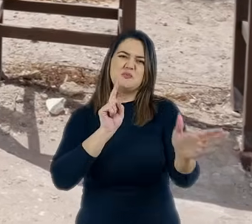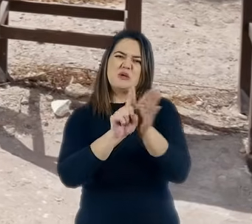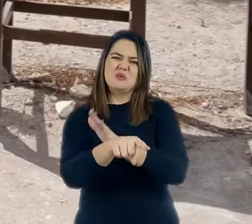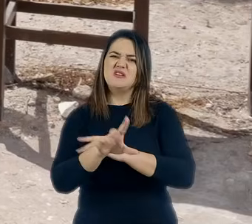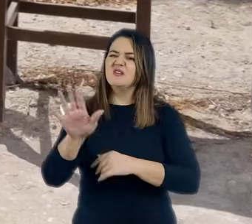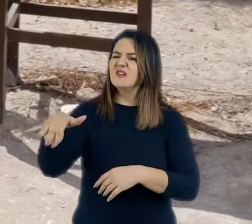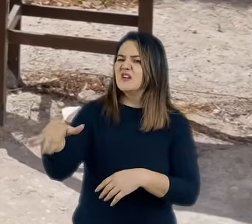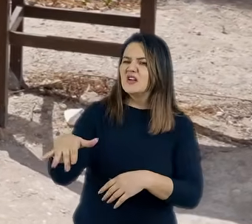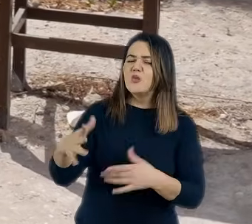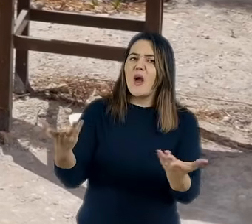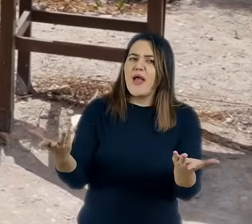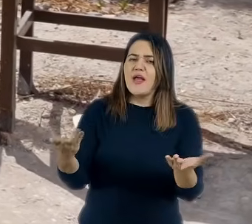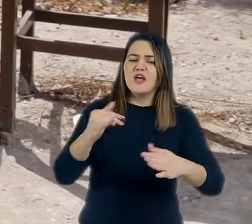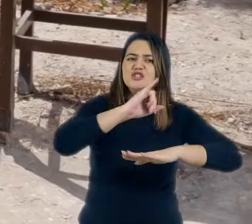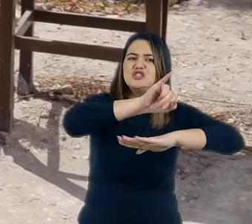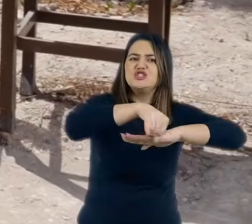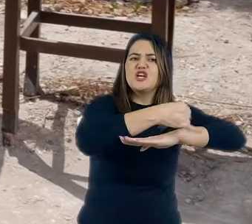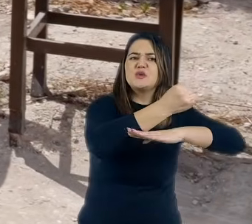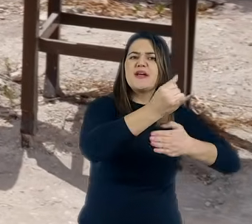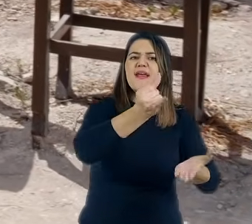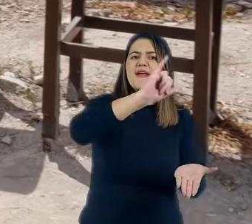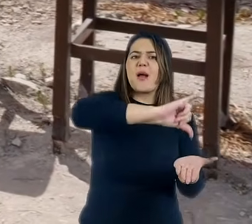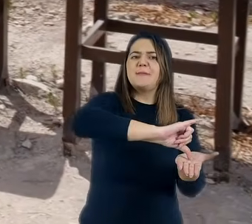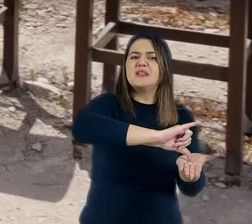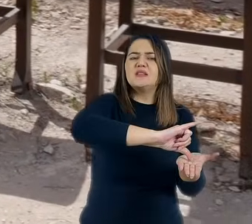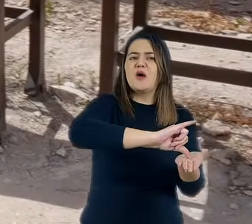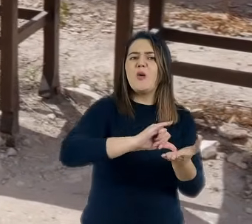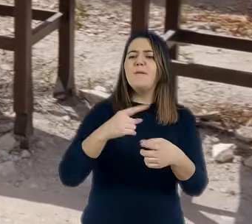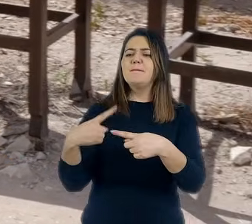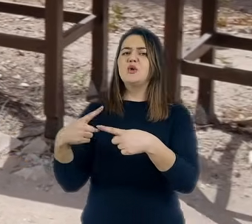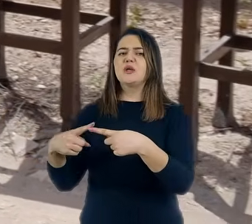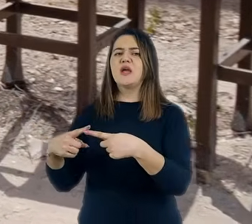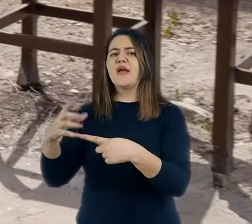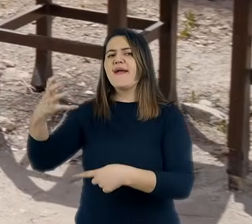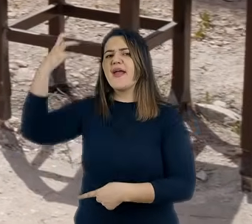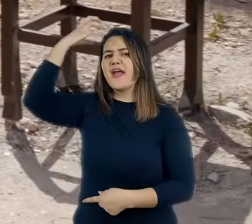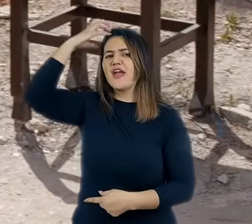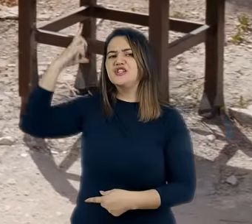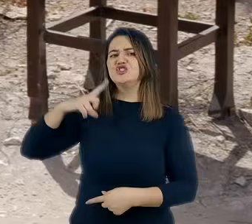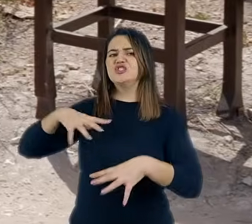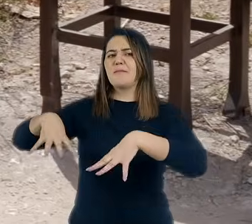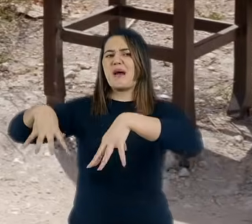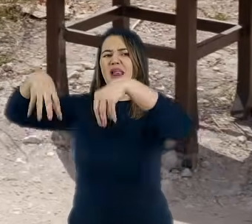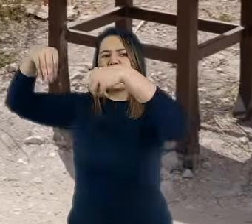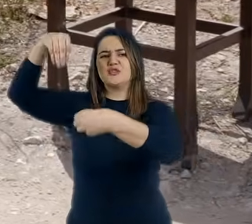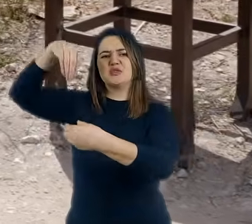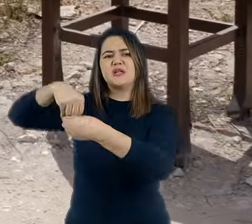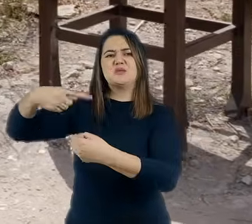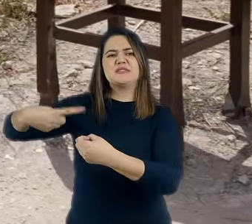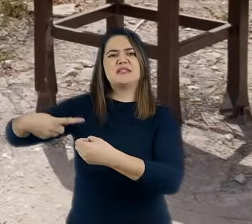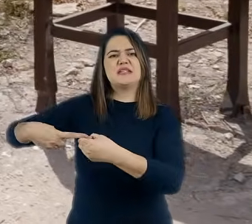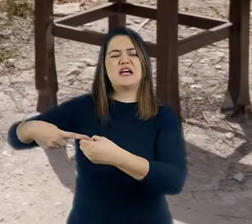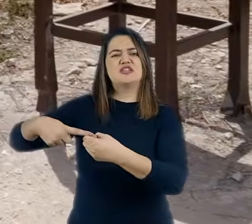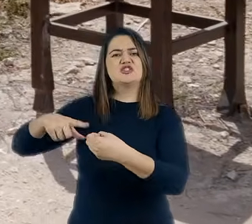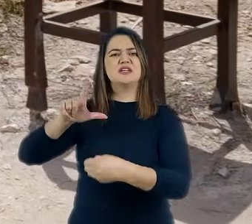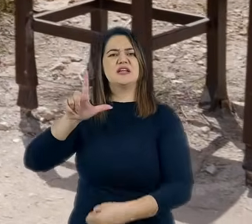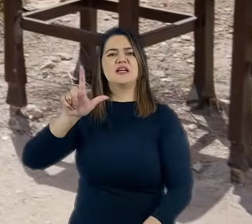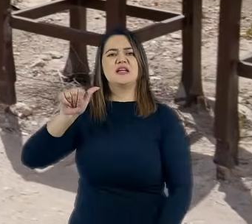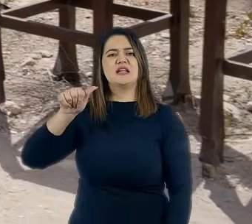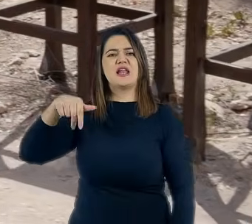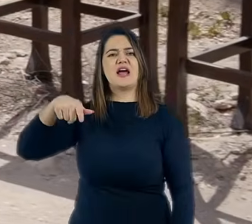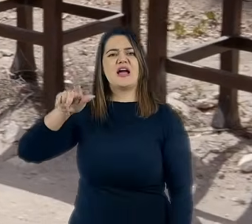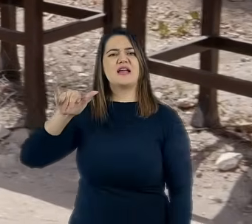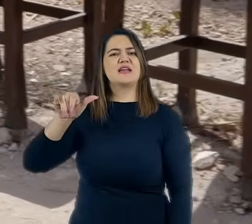um pouco, Jerusalém era a capital, por que o rei teria um palácio aqui? Bom, Laquis era uma das cidades, economicamente